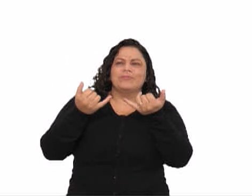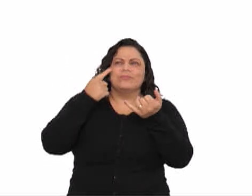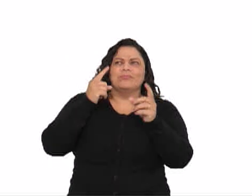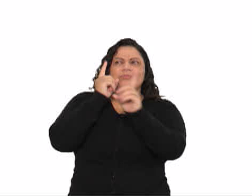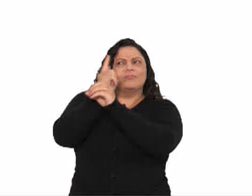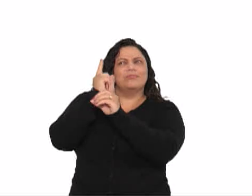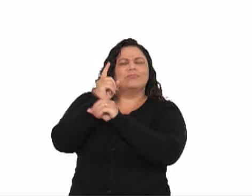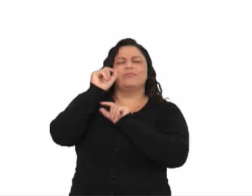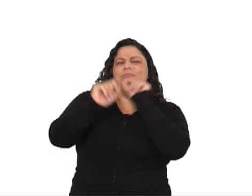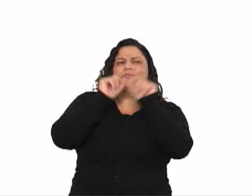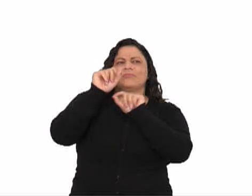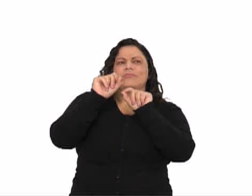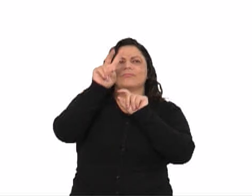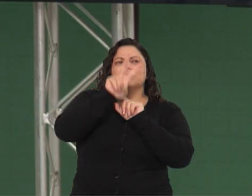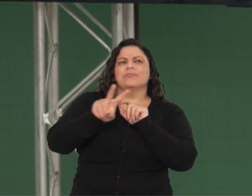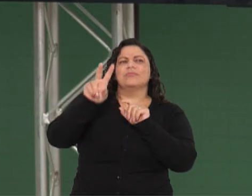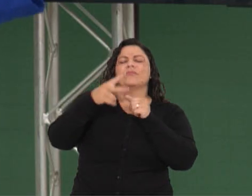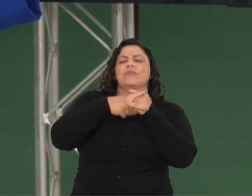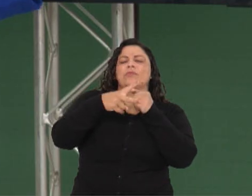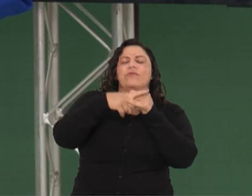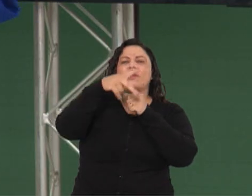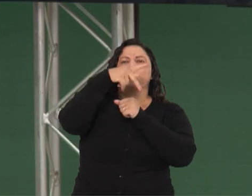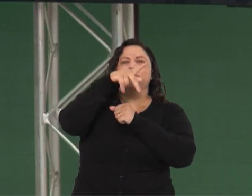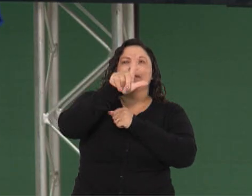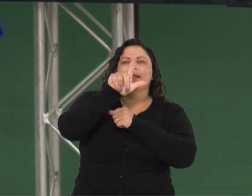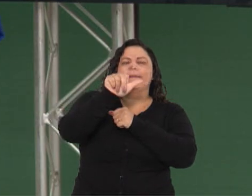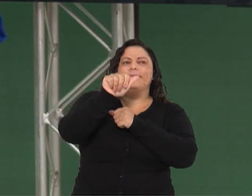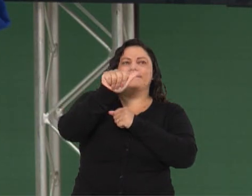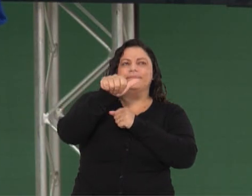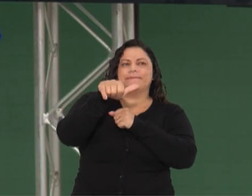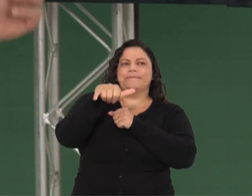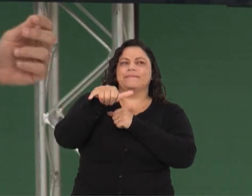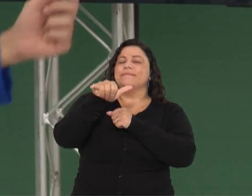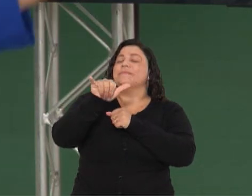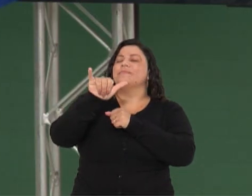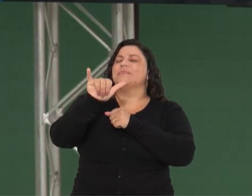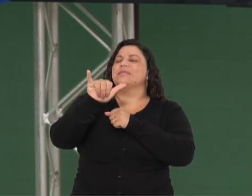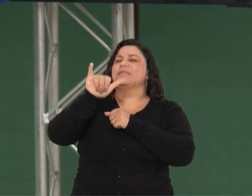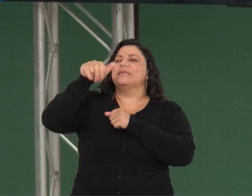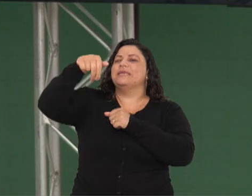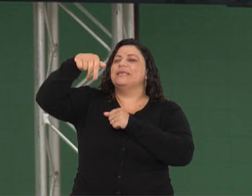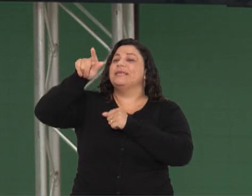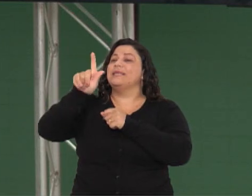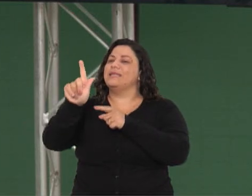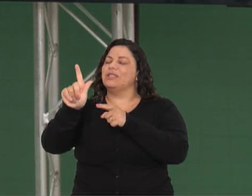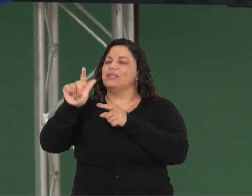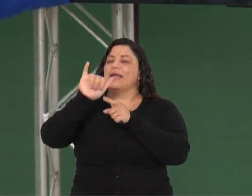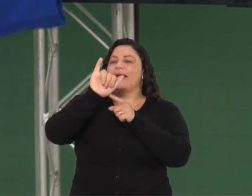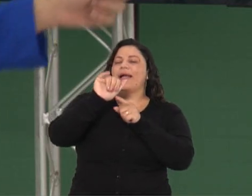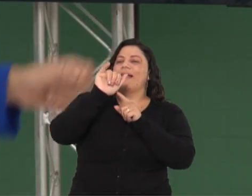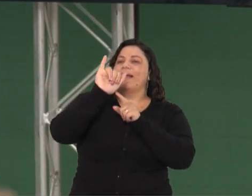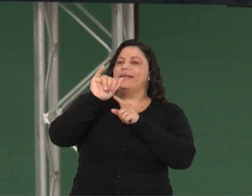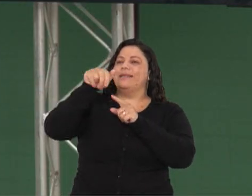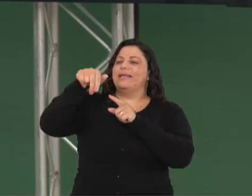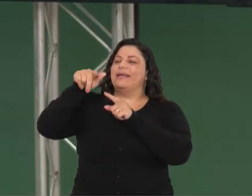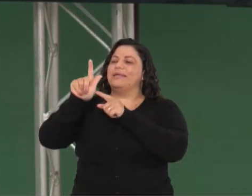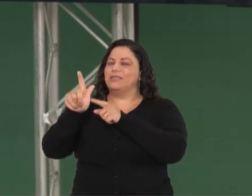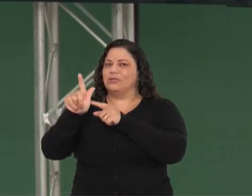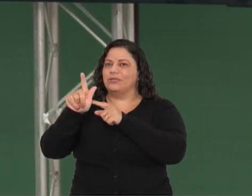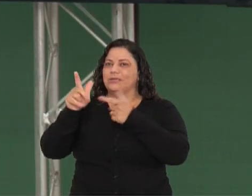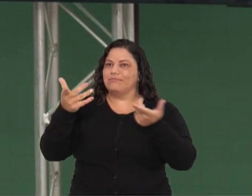imagem, olhar o present continuous como que ficou aqui. O verbo era play, o que eu fiz? Eu simplesmente coloquei o ing do lado dele sem modificar nada,